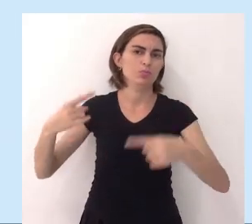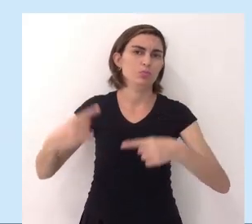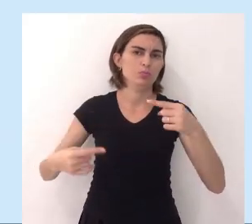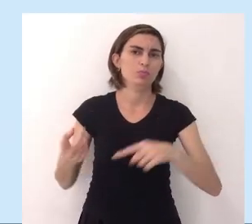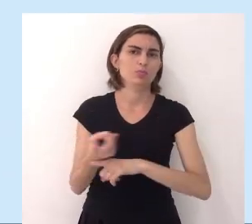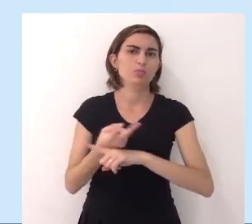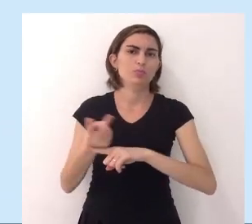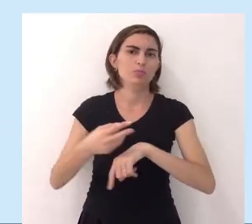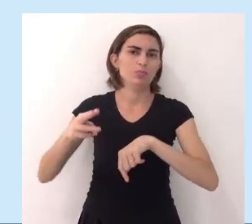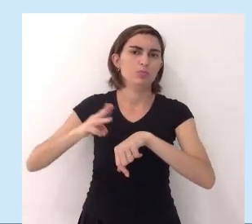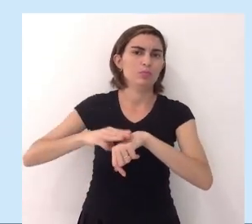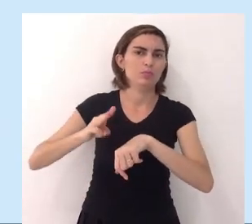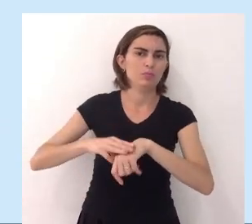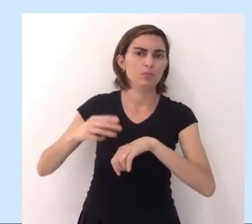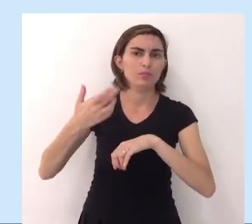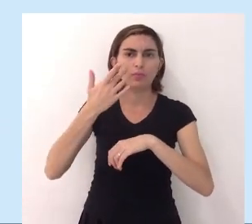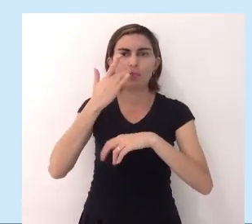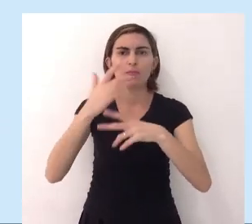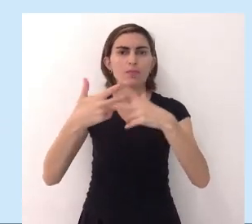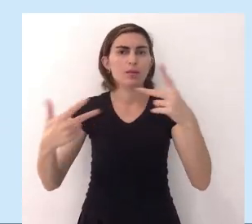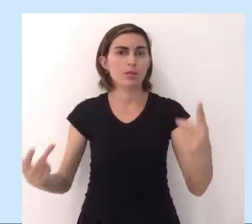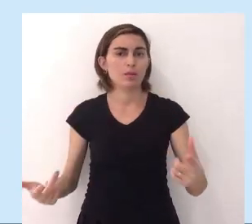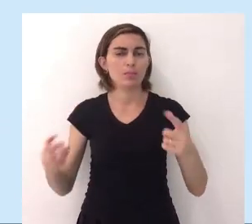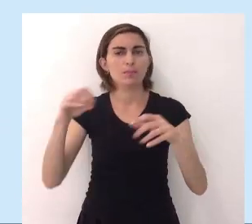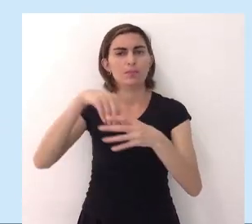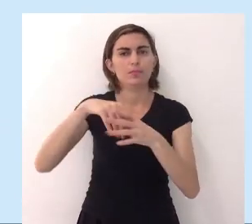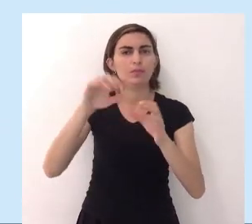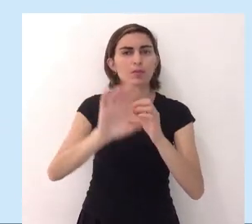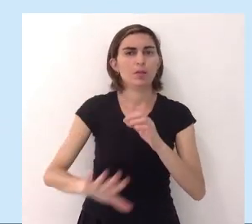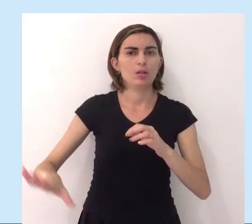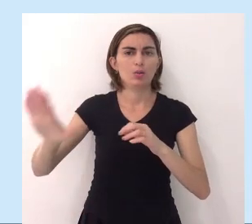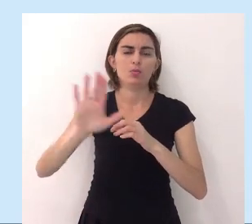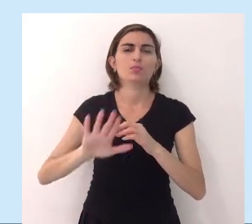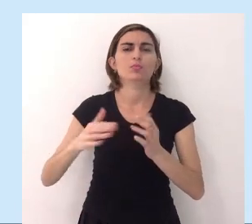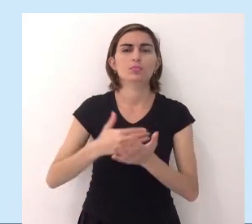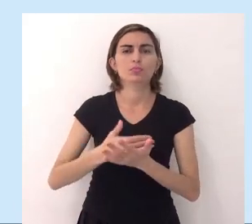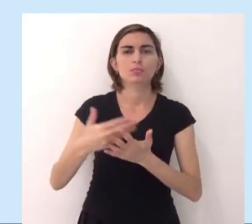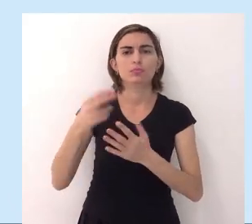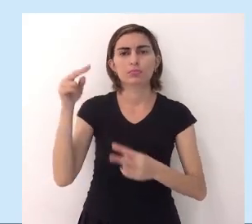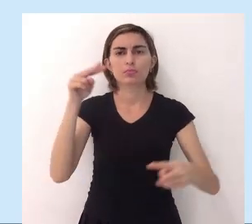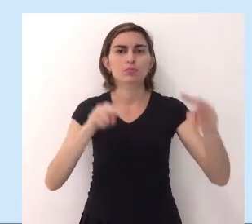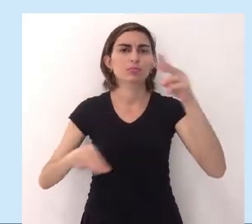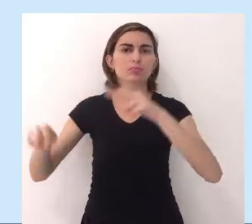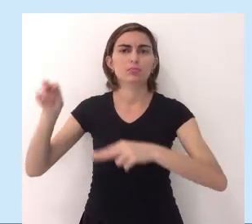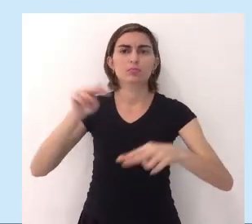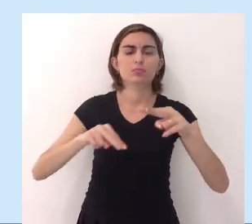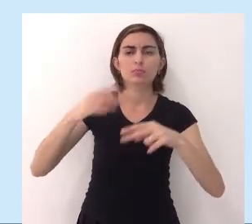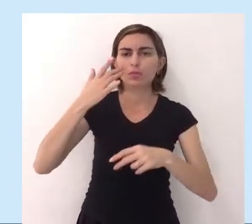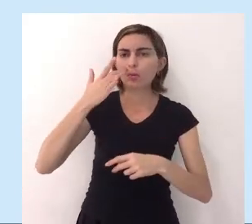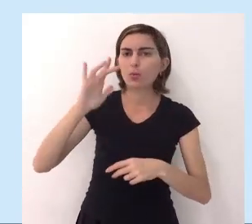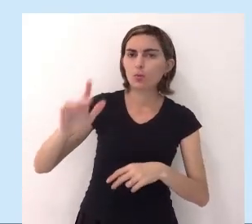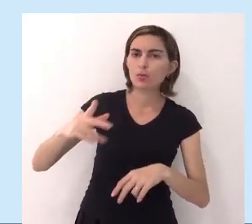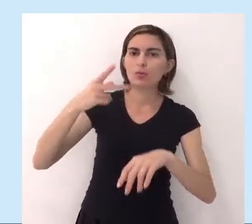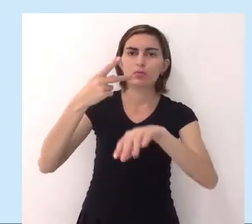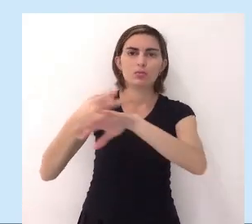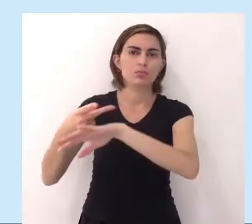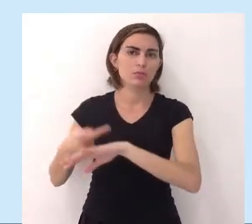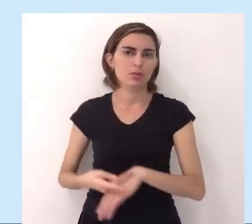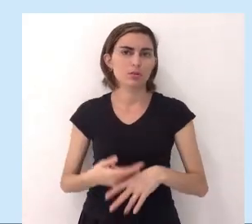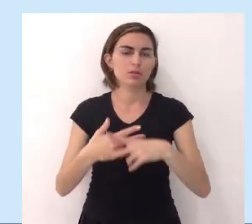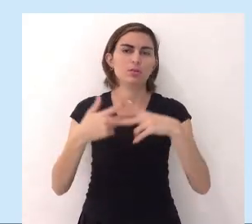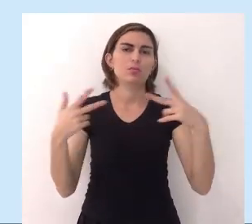por busca de metais preciosos dentro da Europa. E os europeus estavam começando a ver que ouro e prata era uma